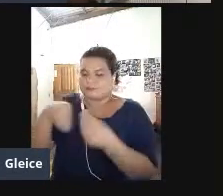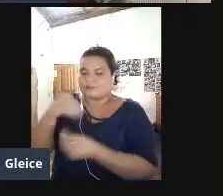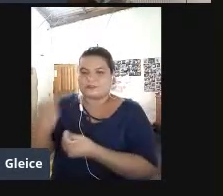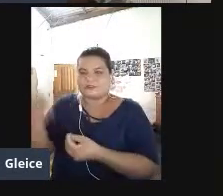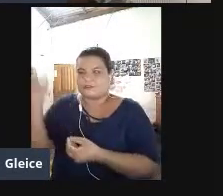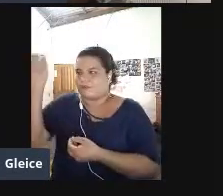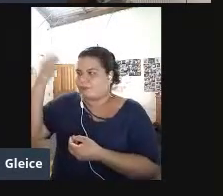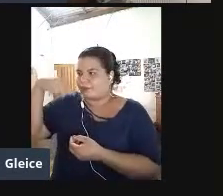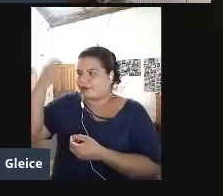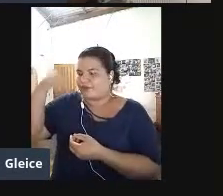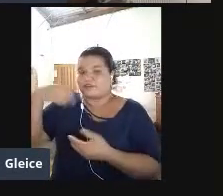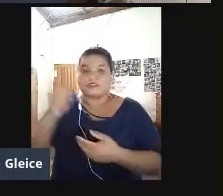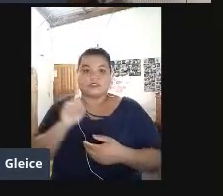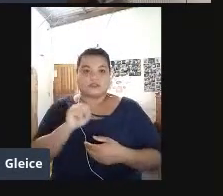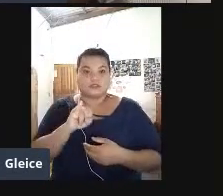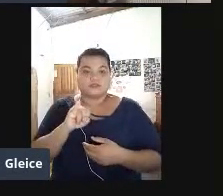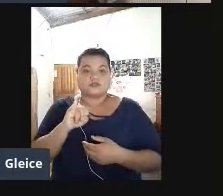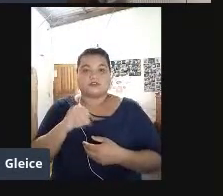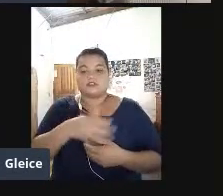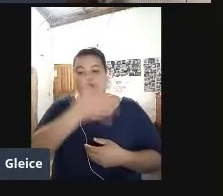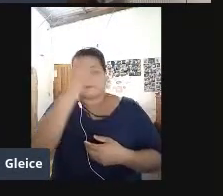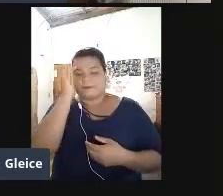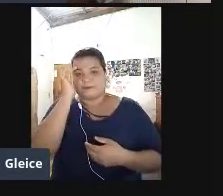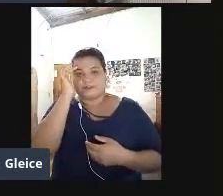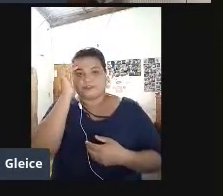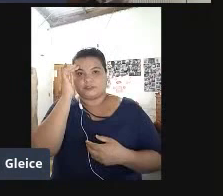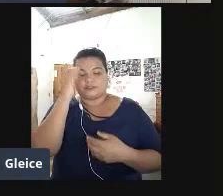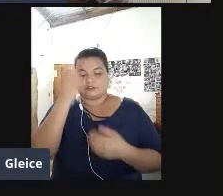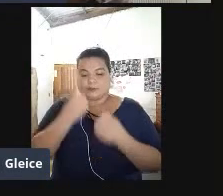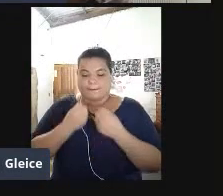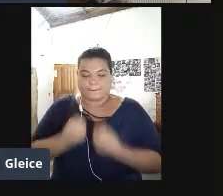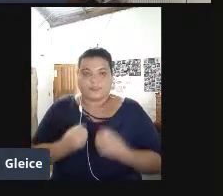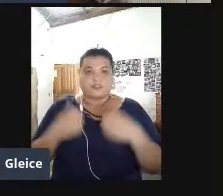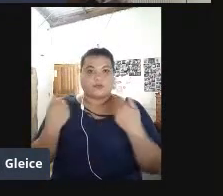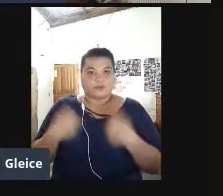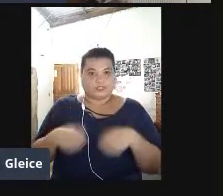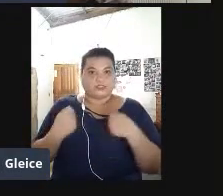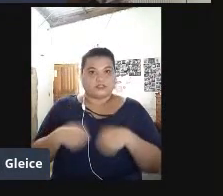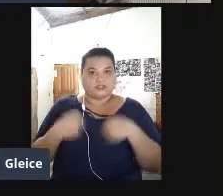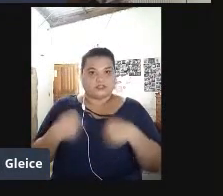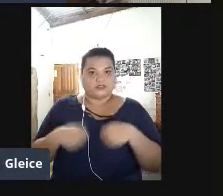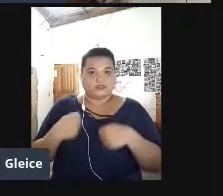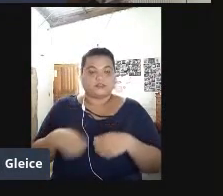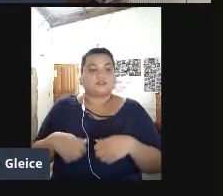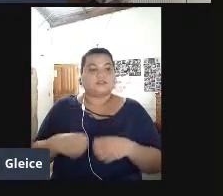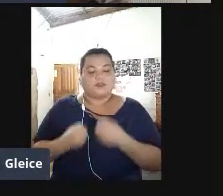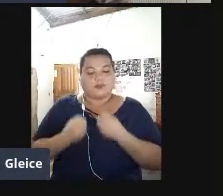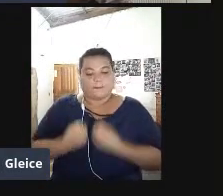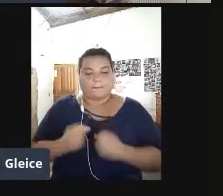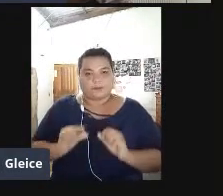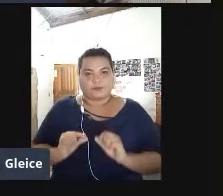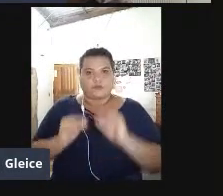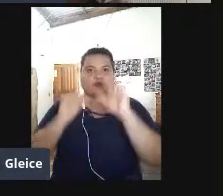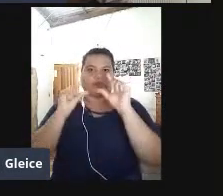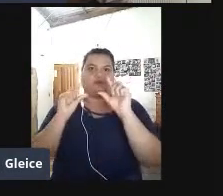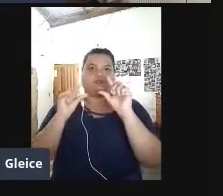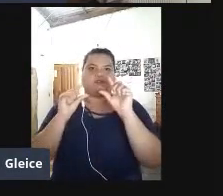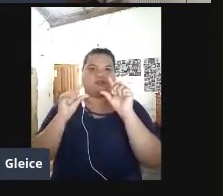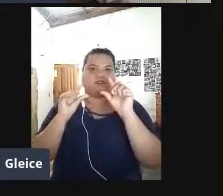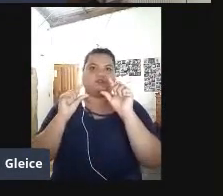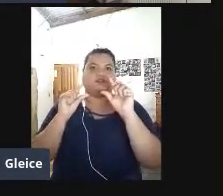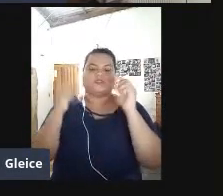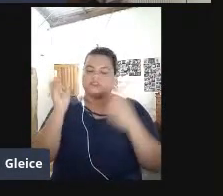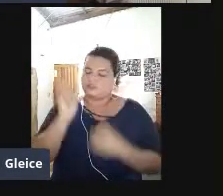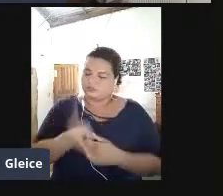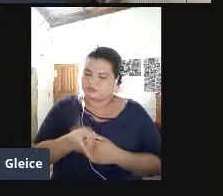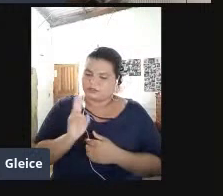apresentam peso, que justifica a necessidade de você aumentar o aporte proteico sem fazer muito volume de nutrição enteral, eles recebem